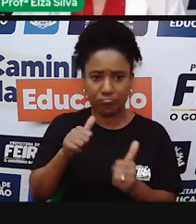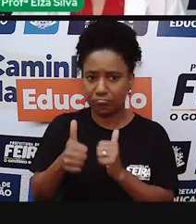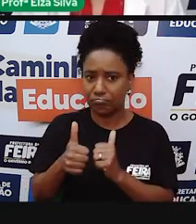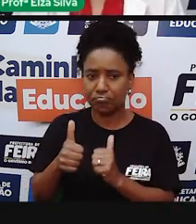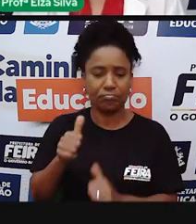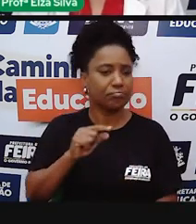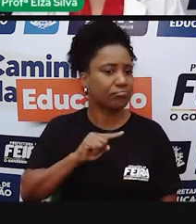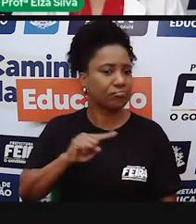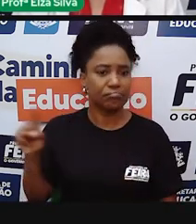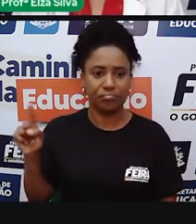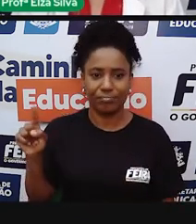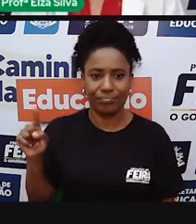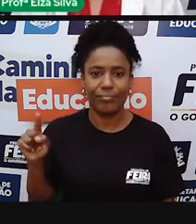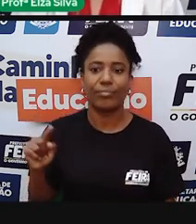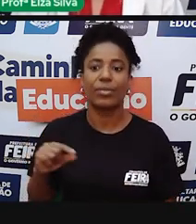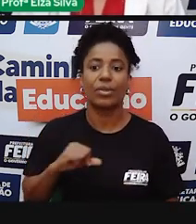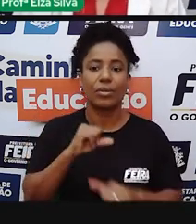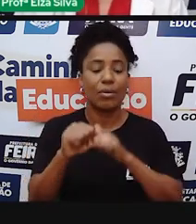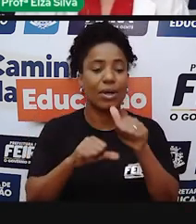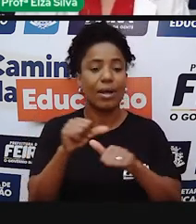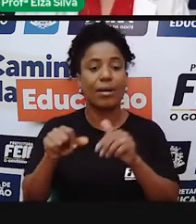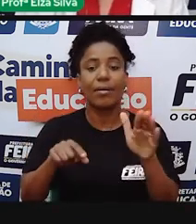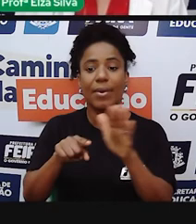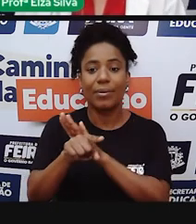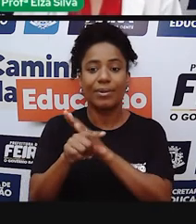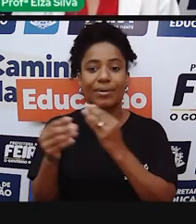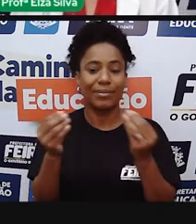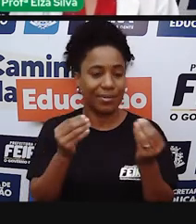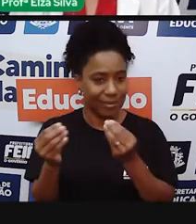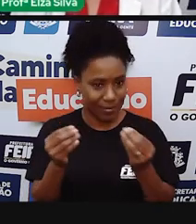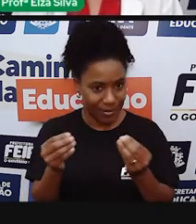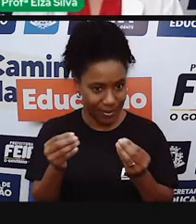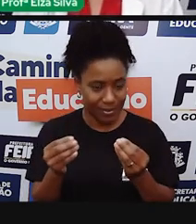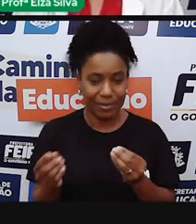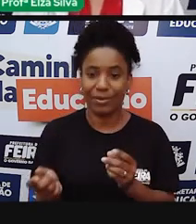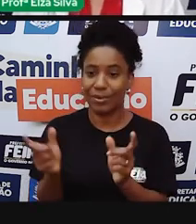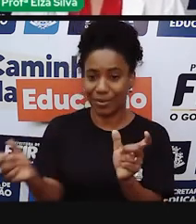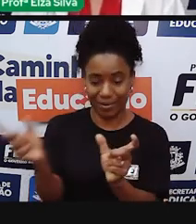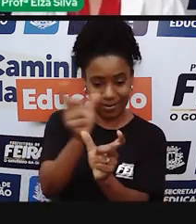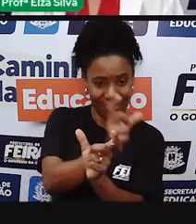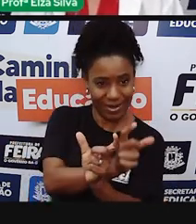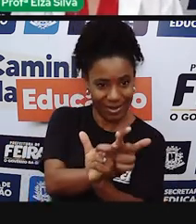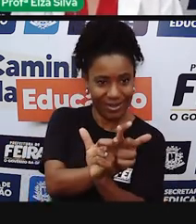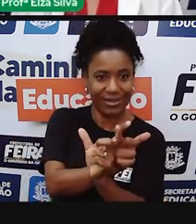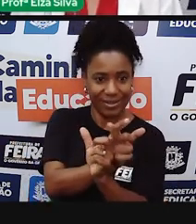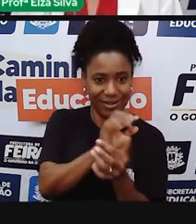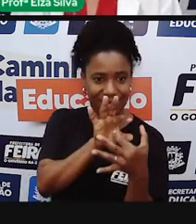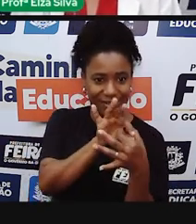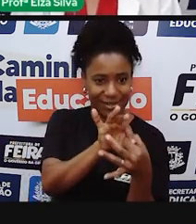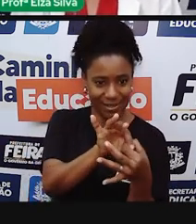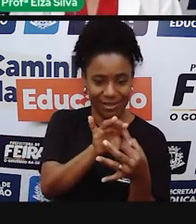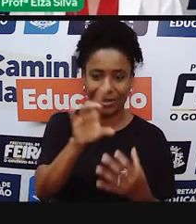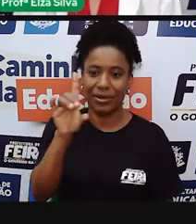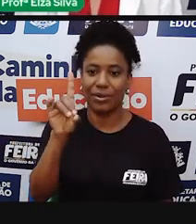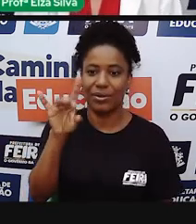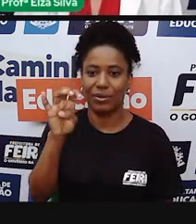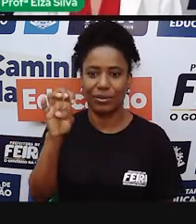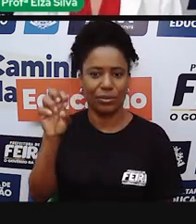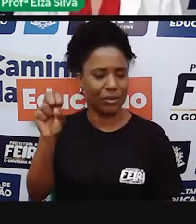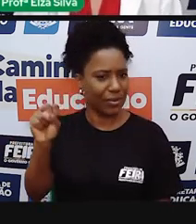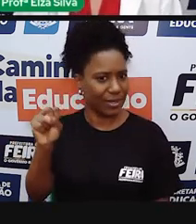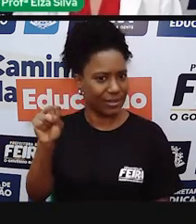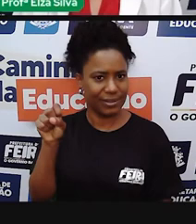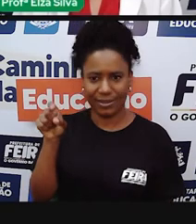isso numa pergunta, eu vou utilizar o auxiliar no início da frase. Does he play soccer? Ele